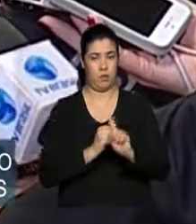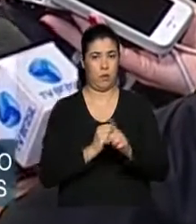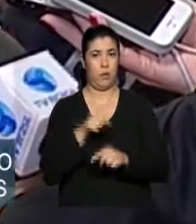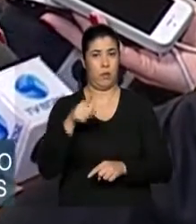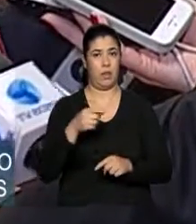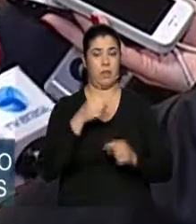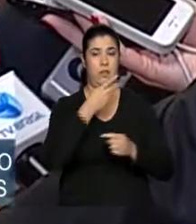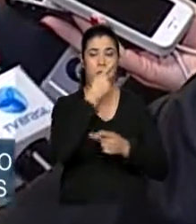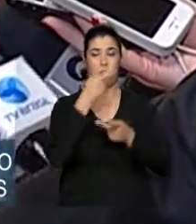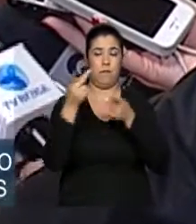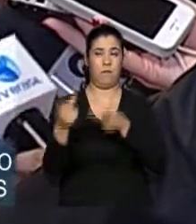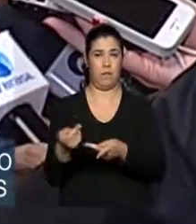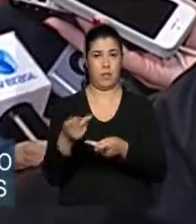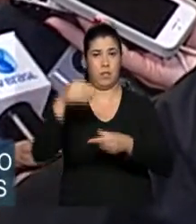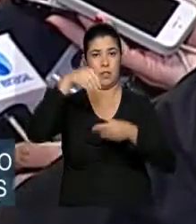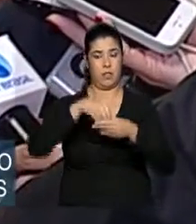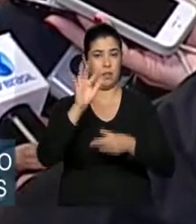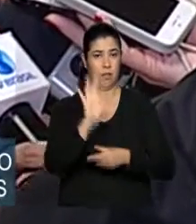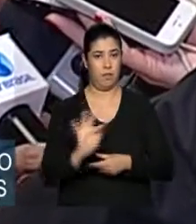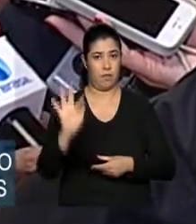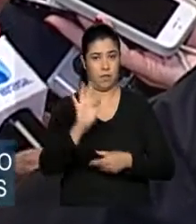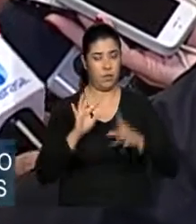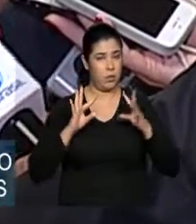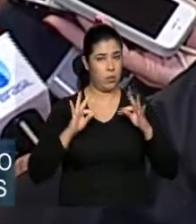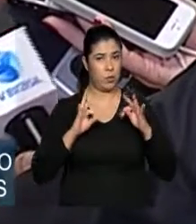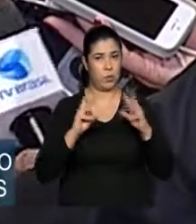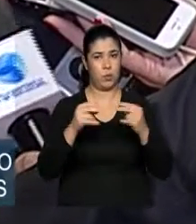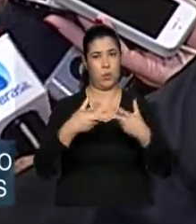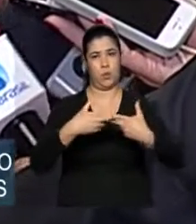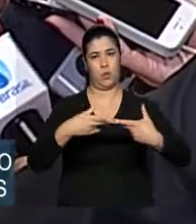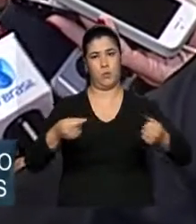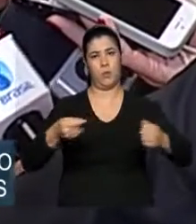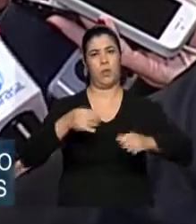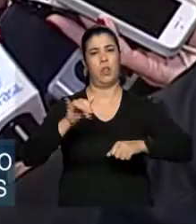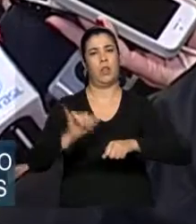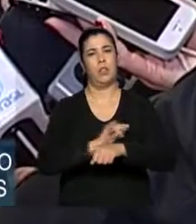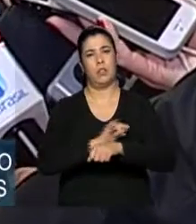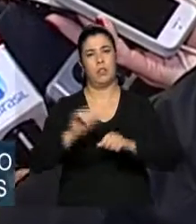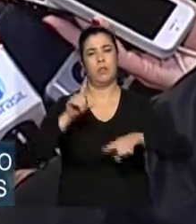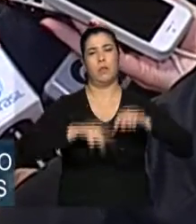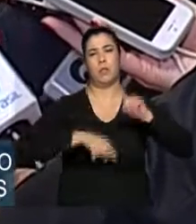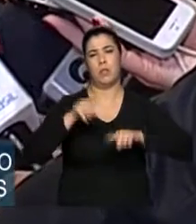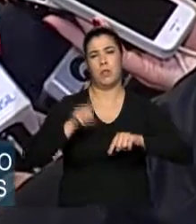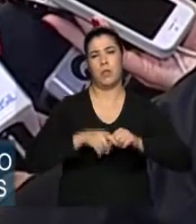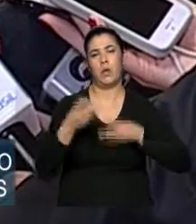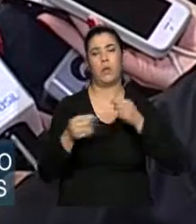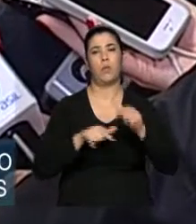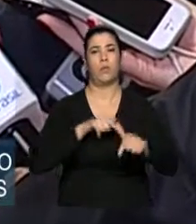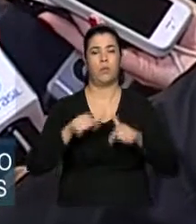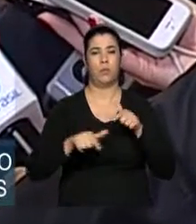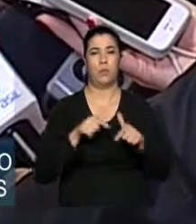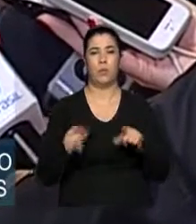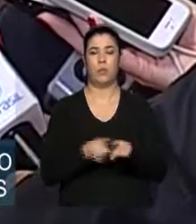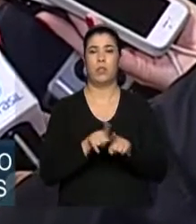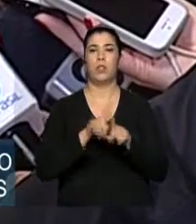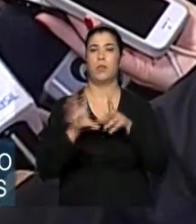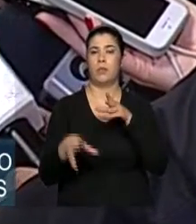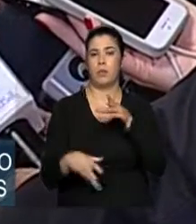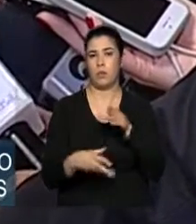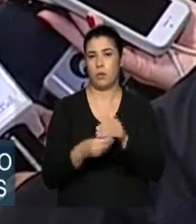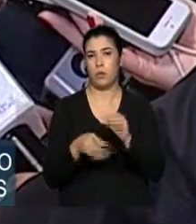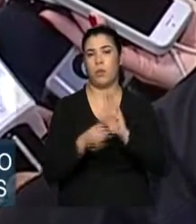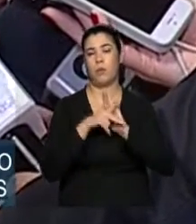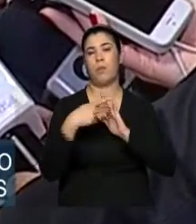que você vê tudo que está nela, na instituição, material, funcionamento, e inclui,